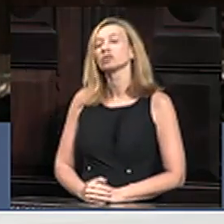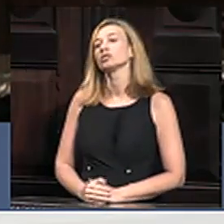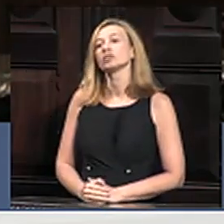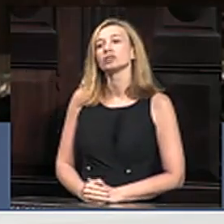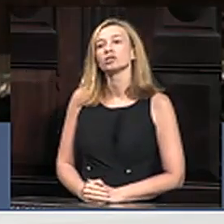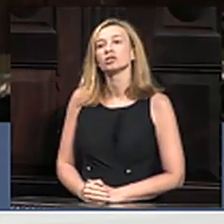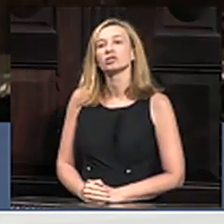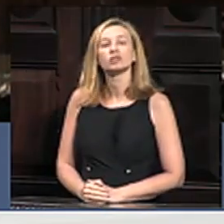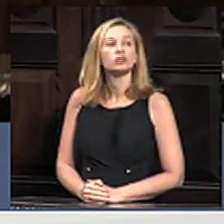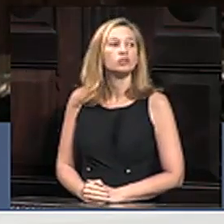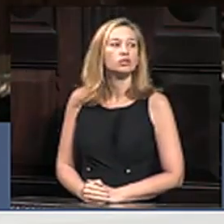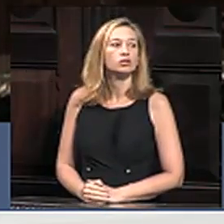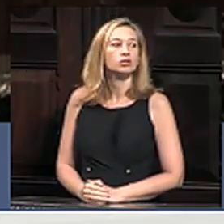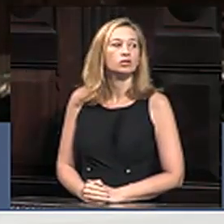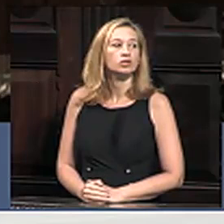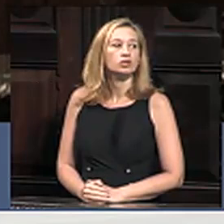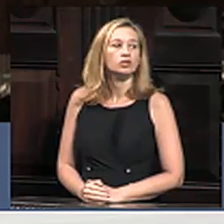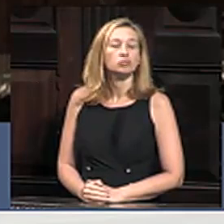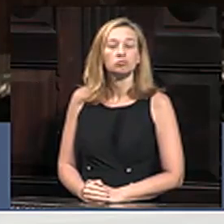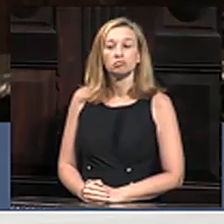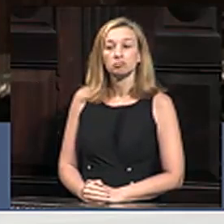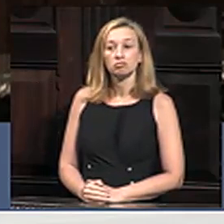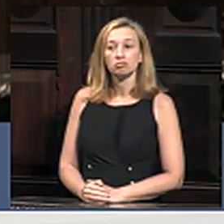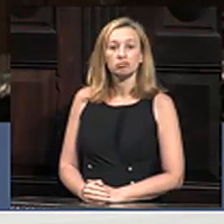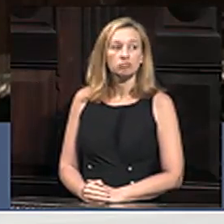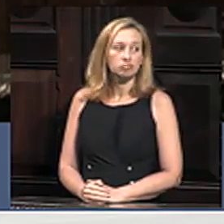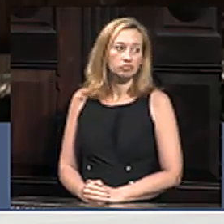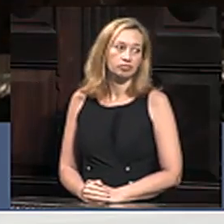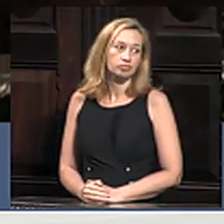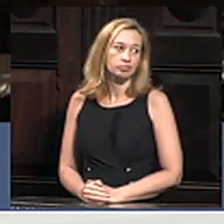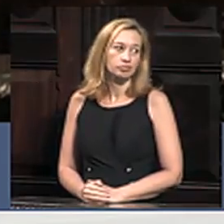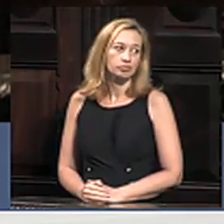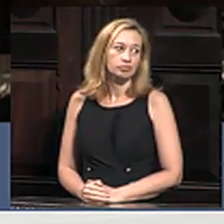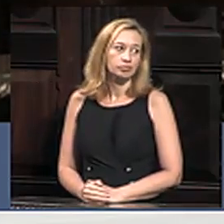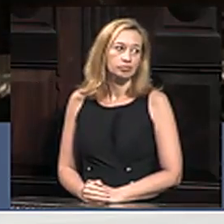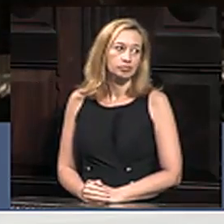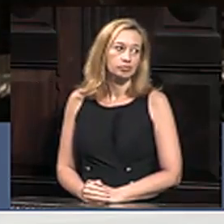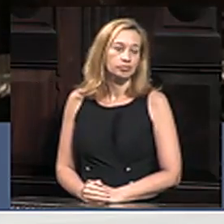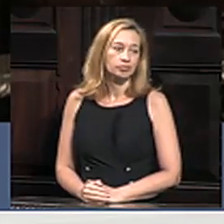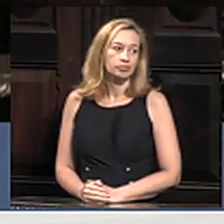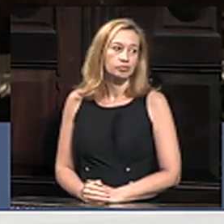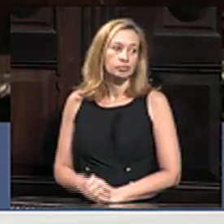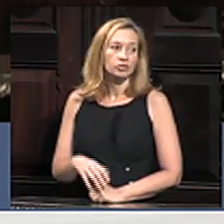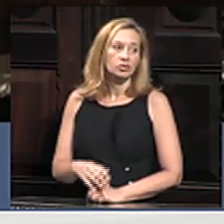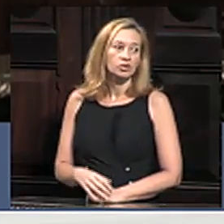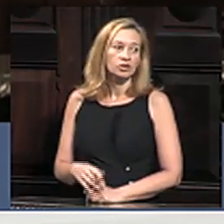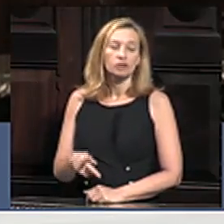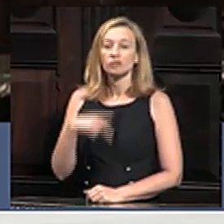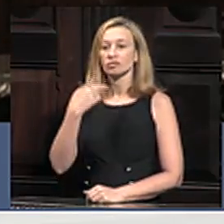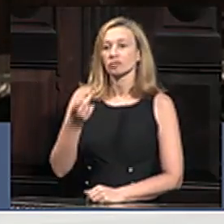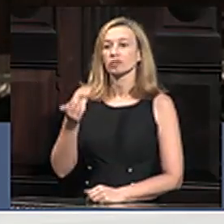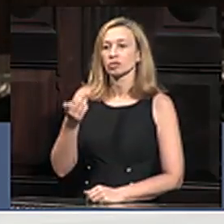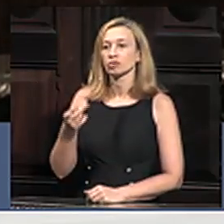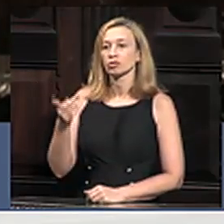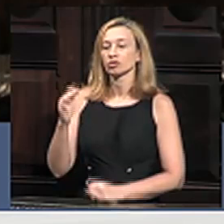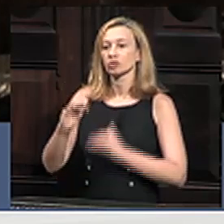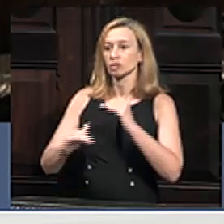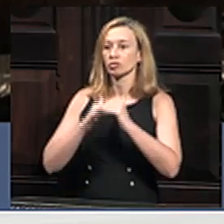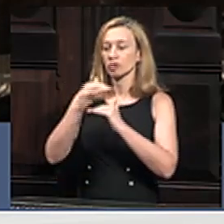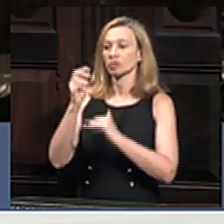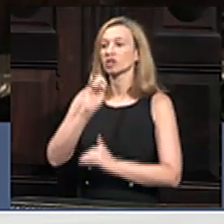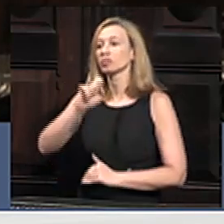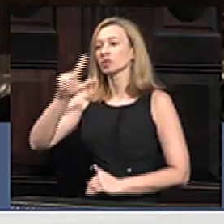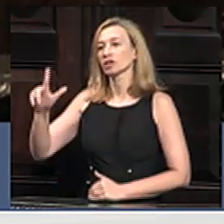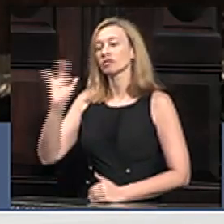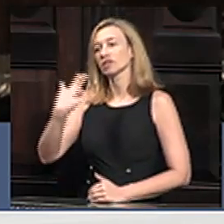equivocados, por vezes até, chamam o Supremo Tribunal Federal de Suprema